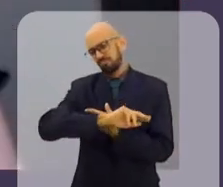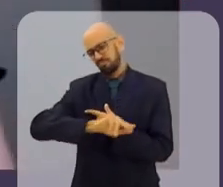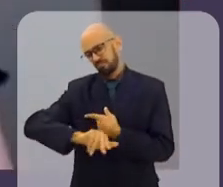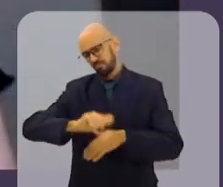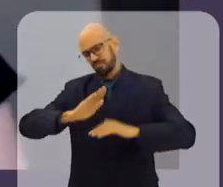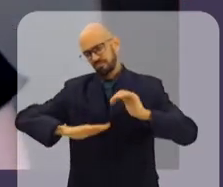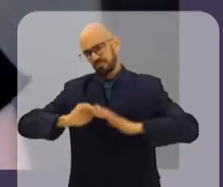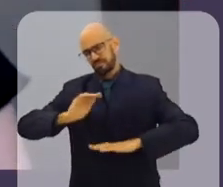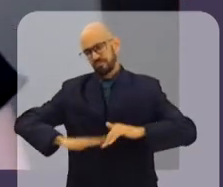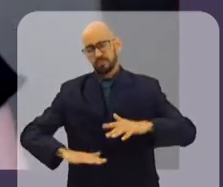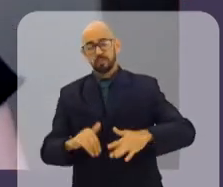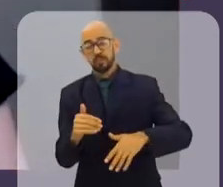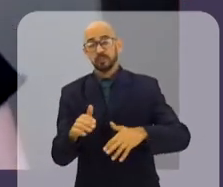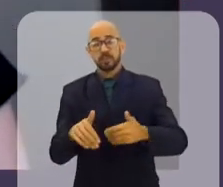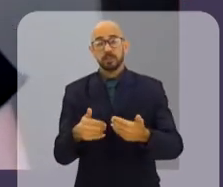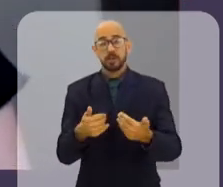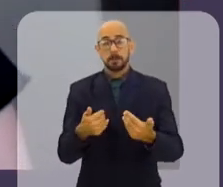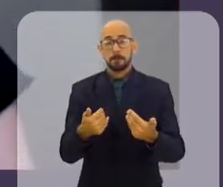enfim.